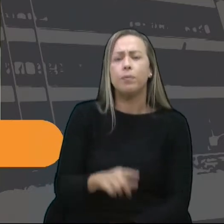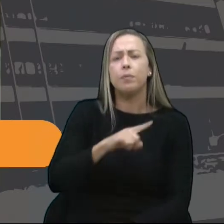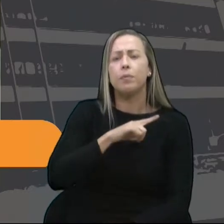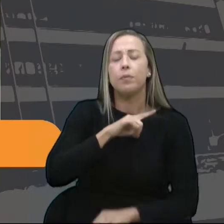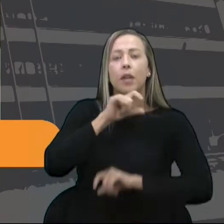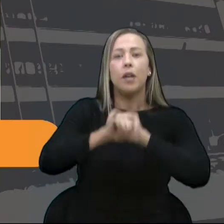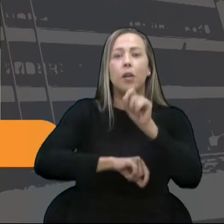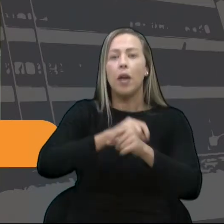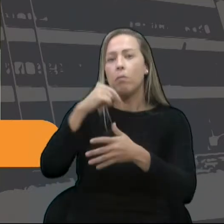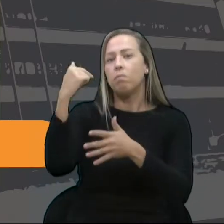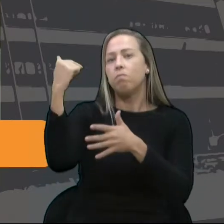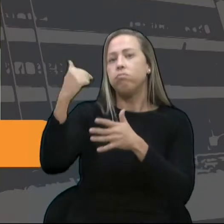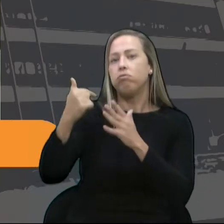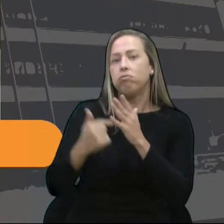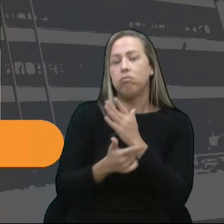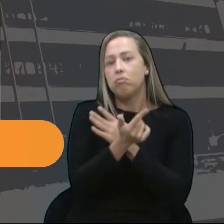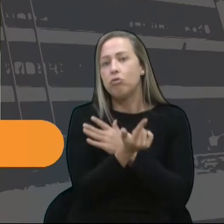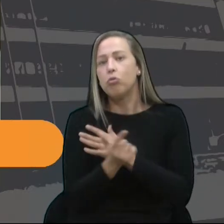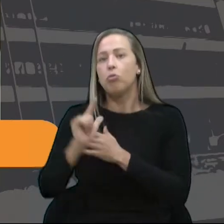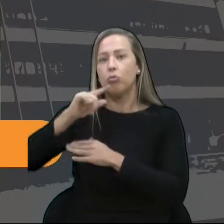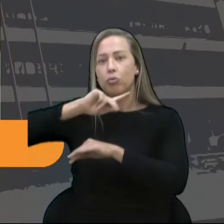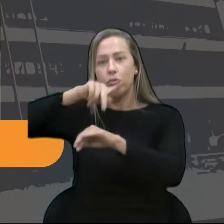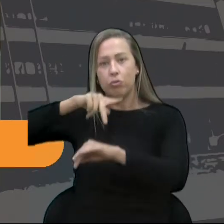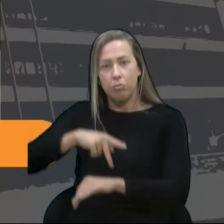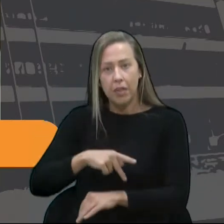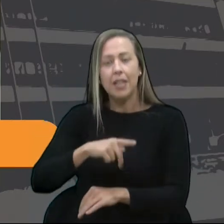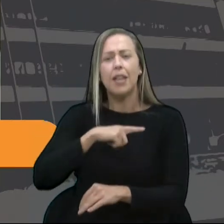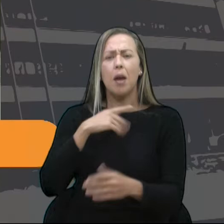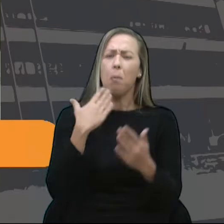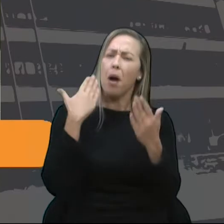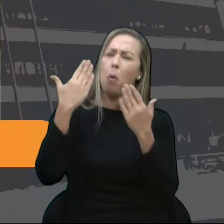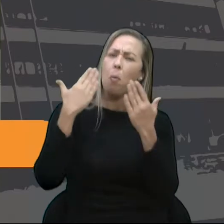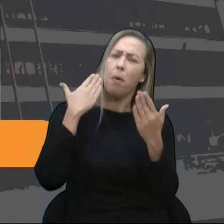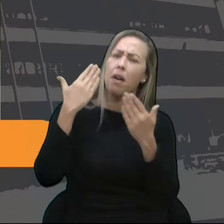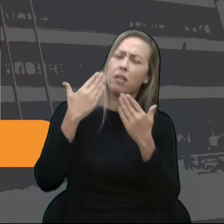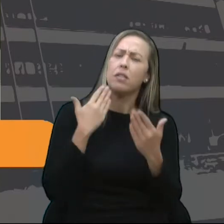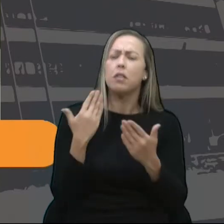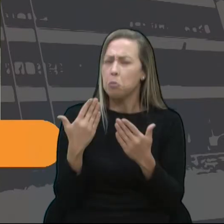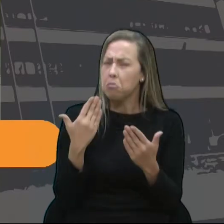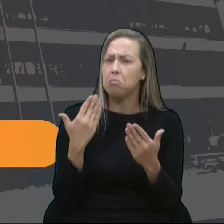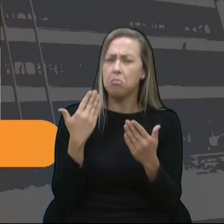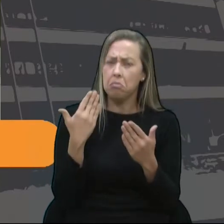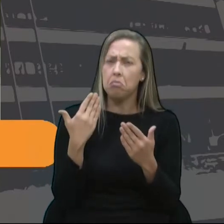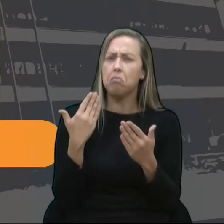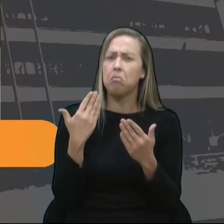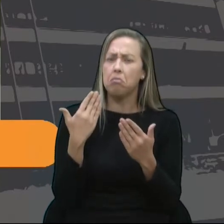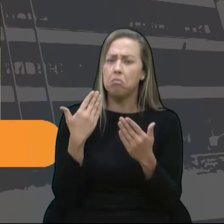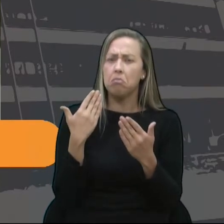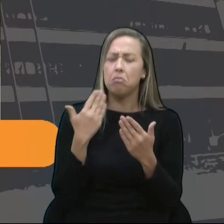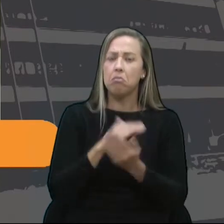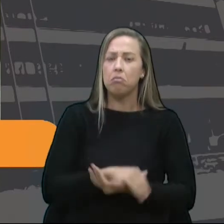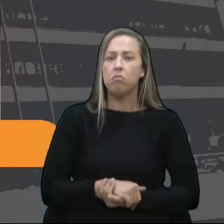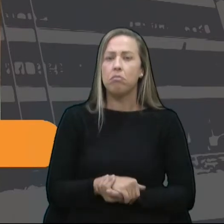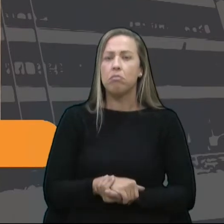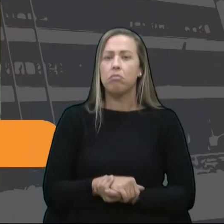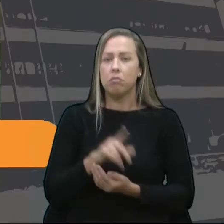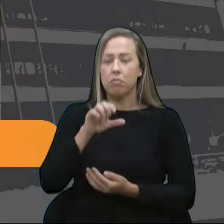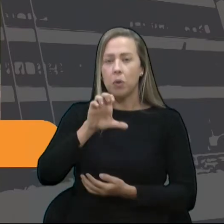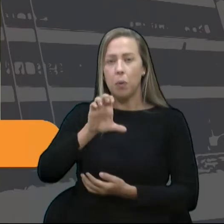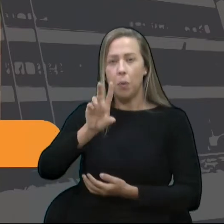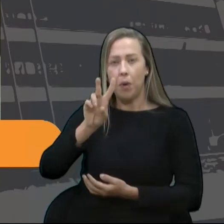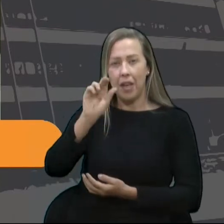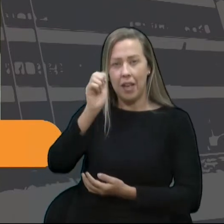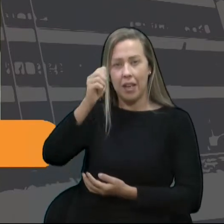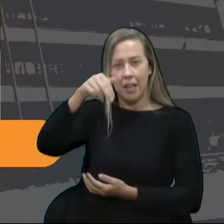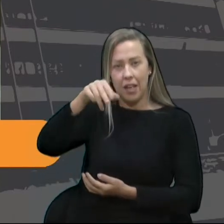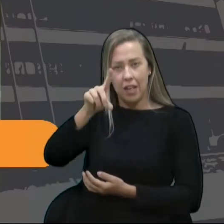de elementos de outros países para permitir uma comparação também, e que o Evandro